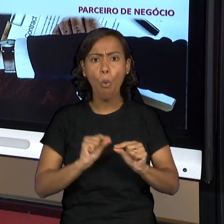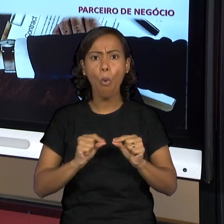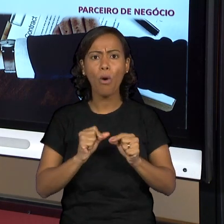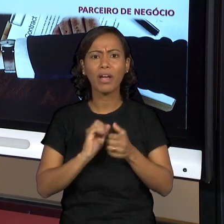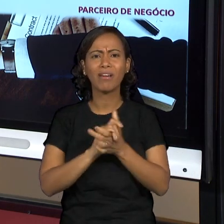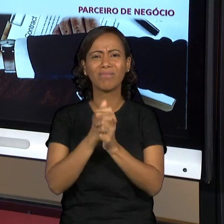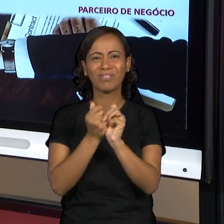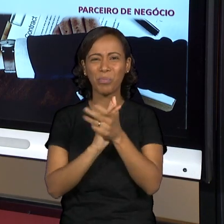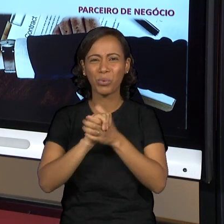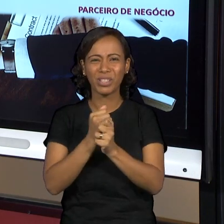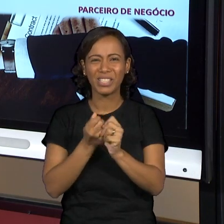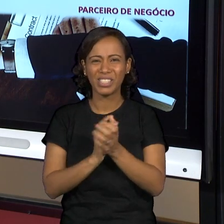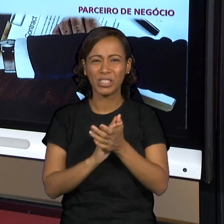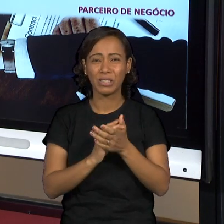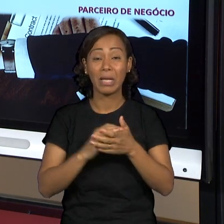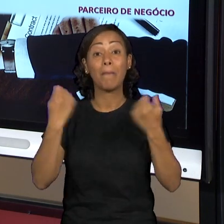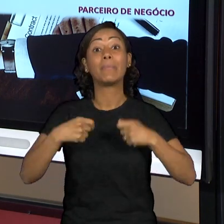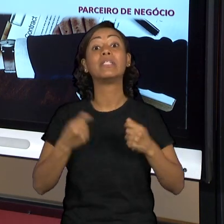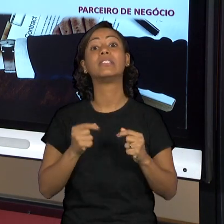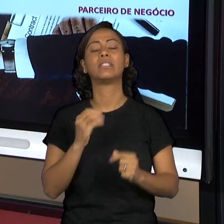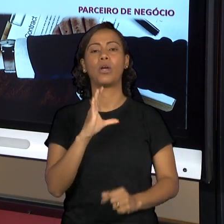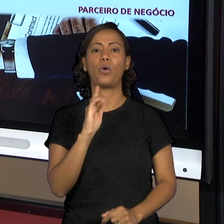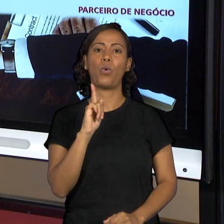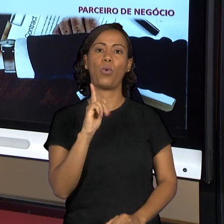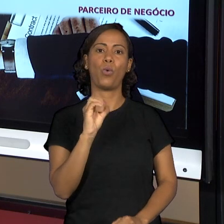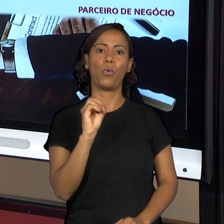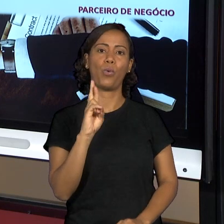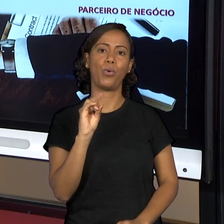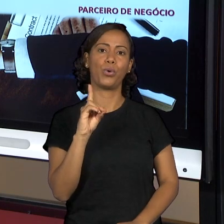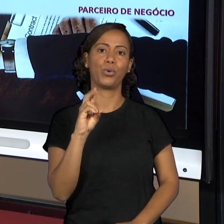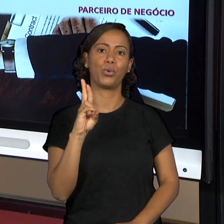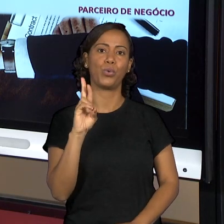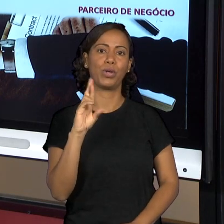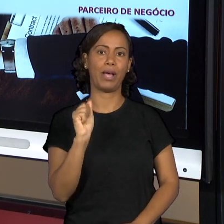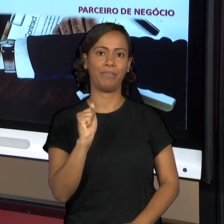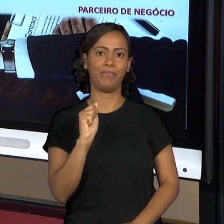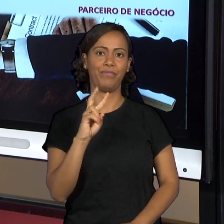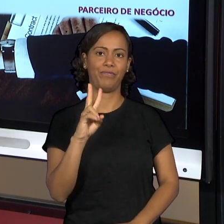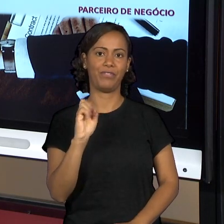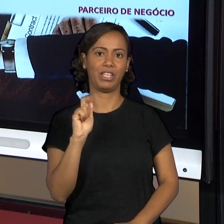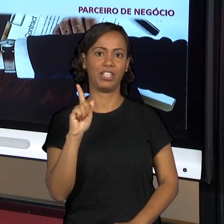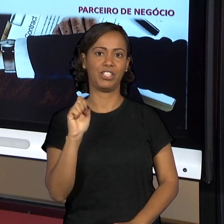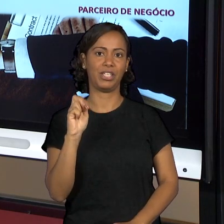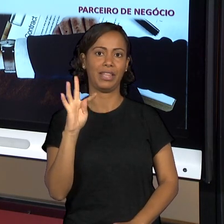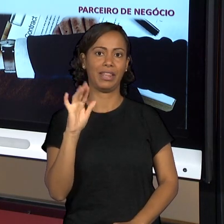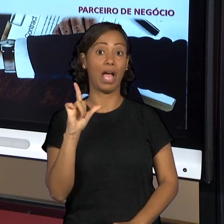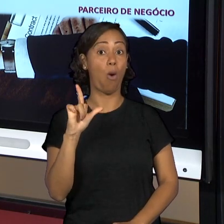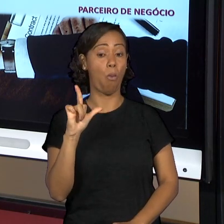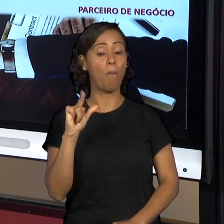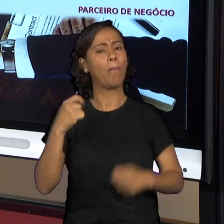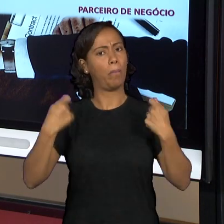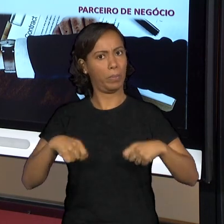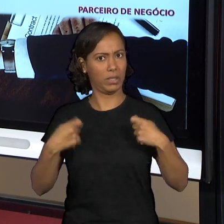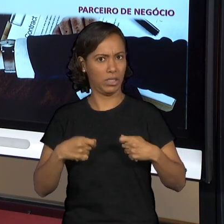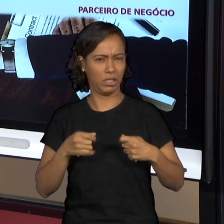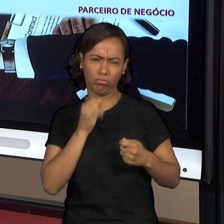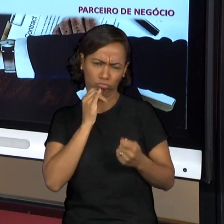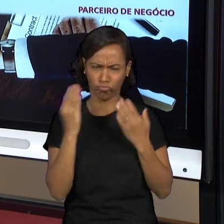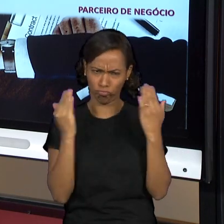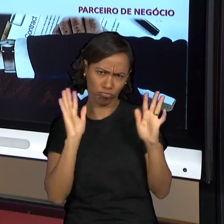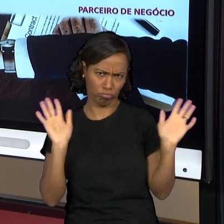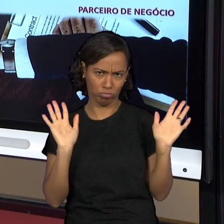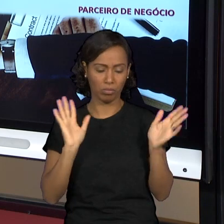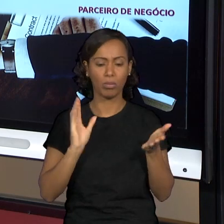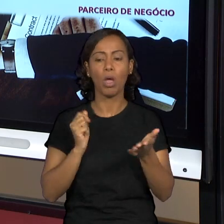preciso utilizar gordura vegetal. Eu nem sei se de fato precisa de gordura vegetal, mas vamos simular que sim. E aí eu